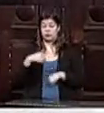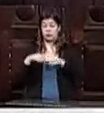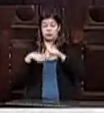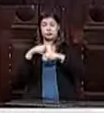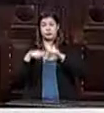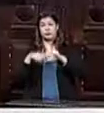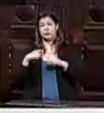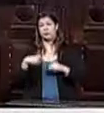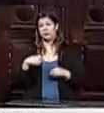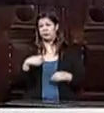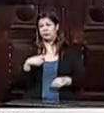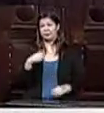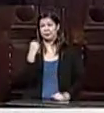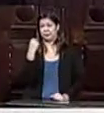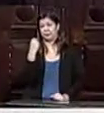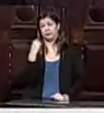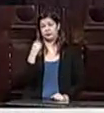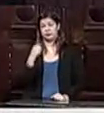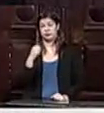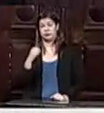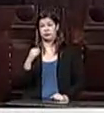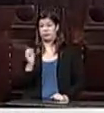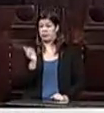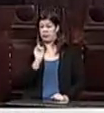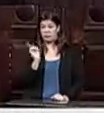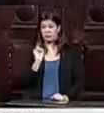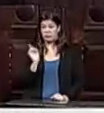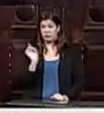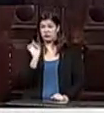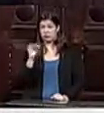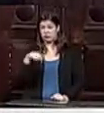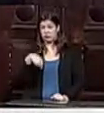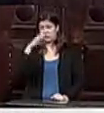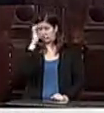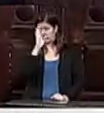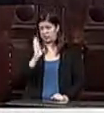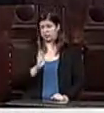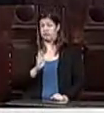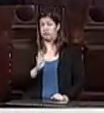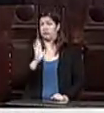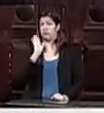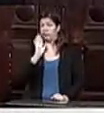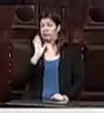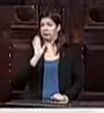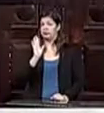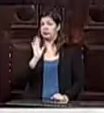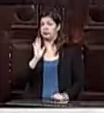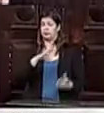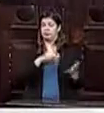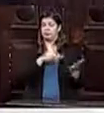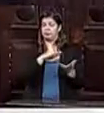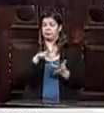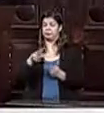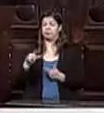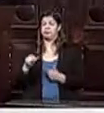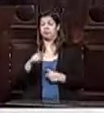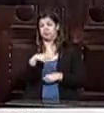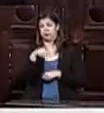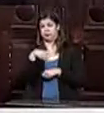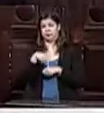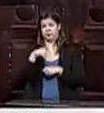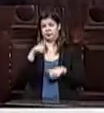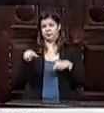com muito vigor, não só no Brasil, como na grande maioria dos